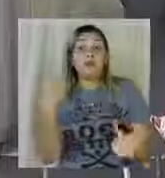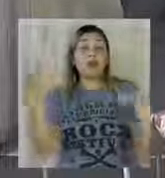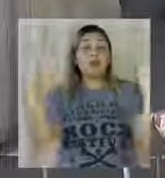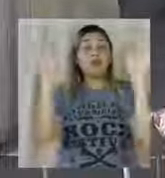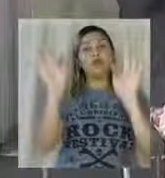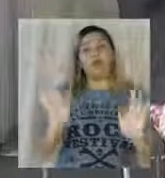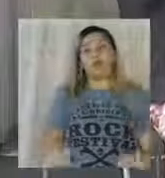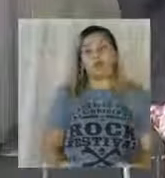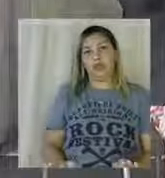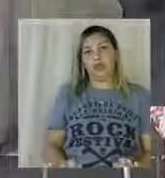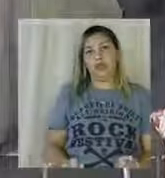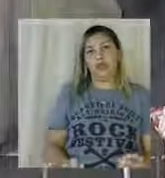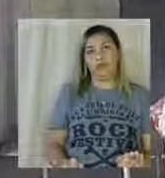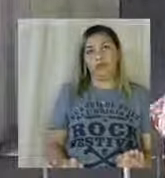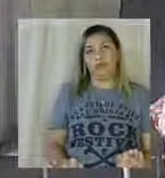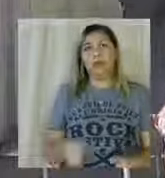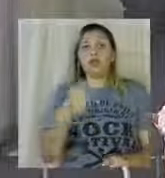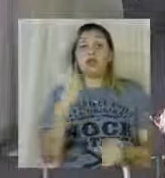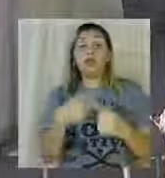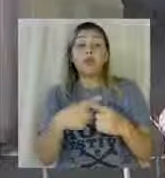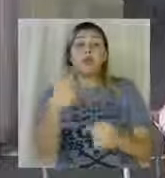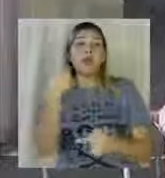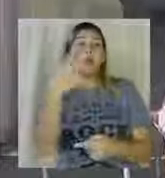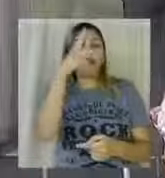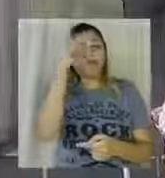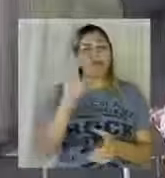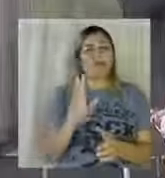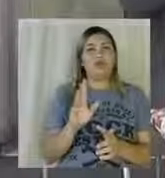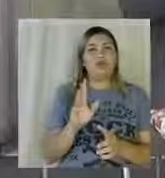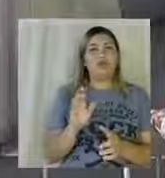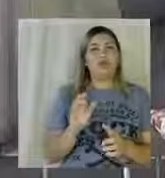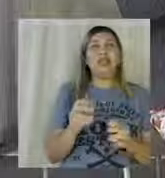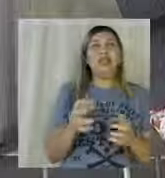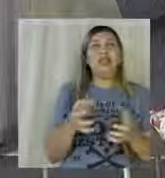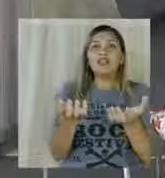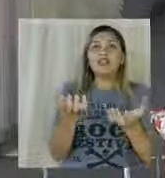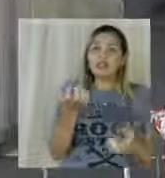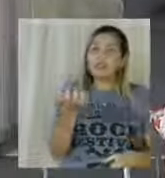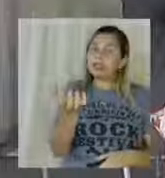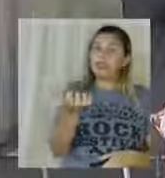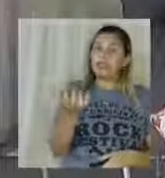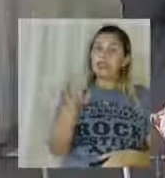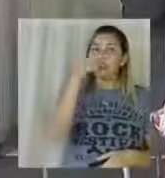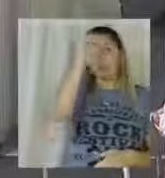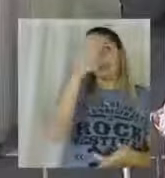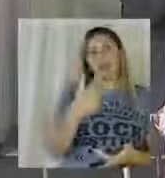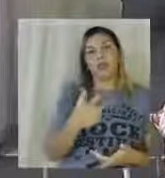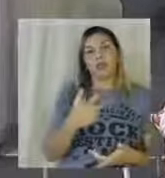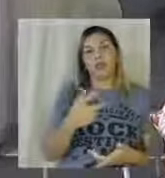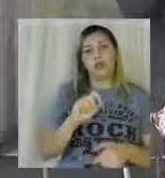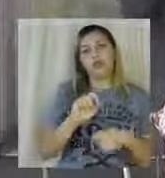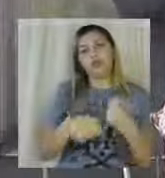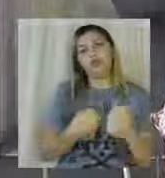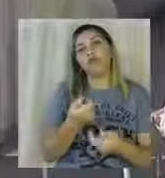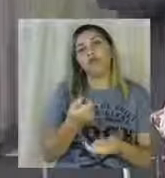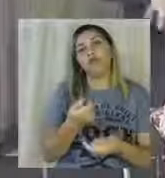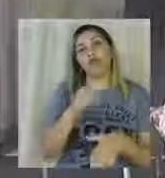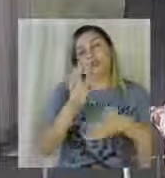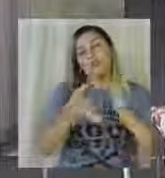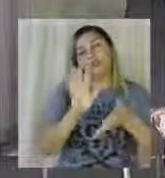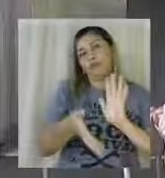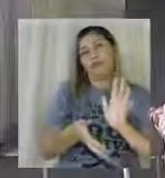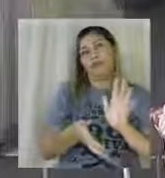que teve um interesse de aprender um pouquinho da língua de sinais. Ele não vai se sentir sozinho